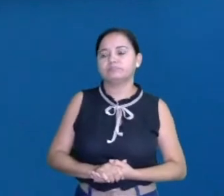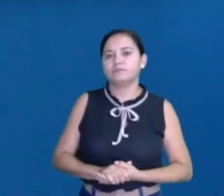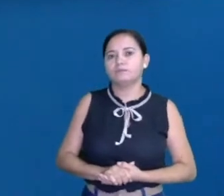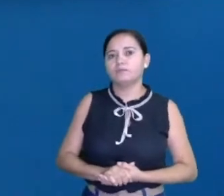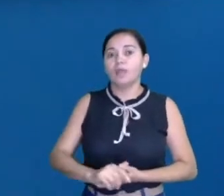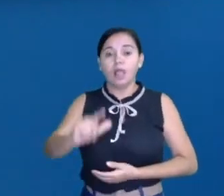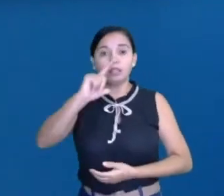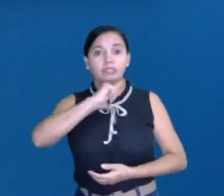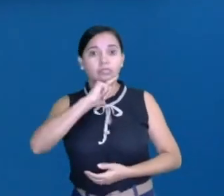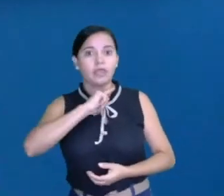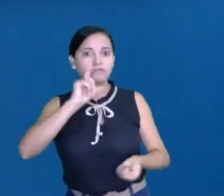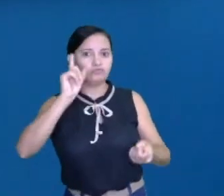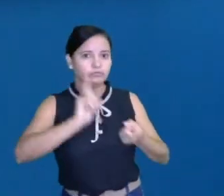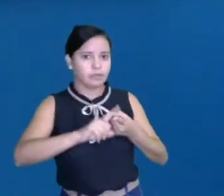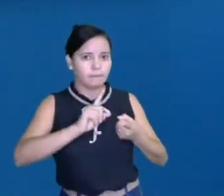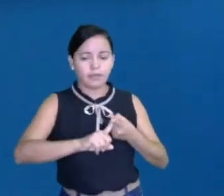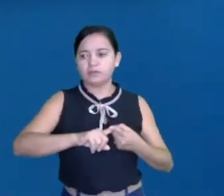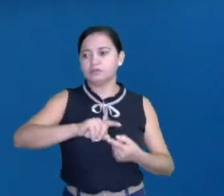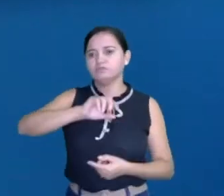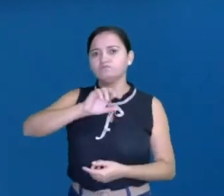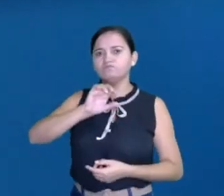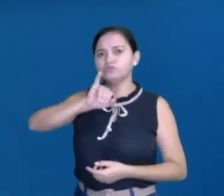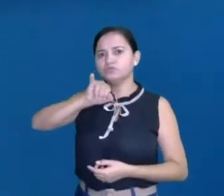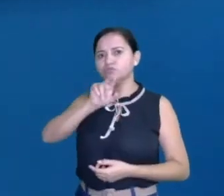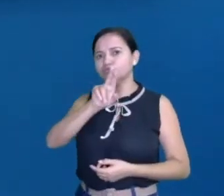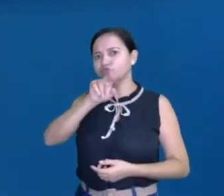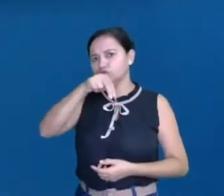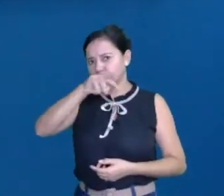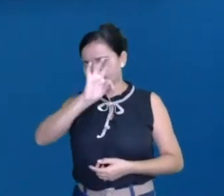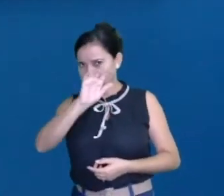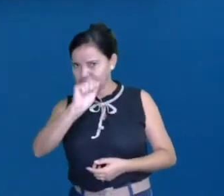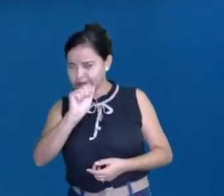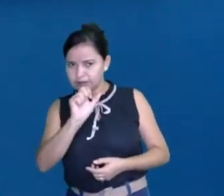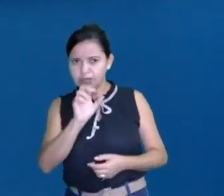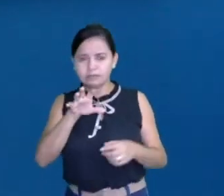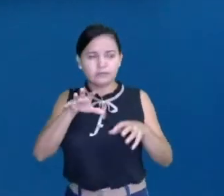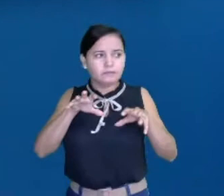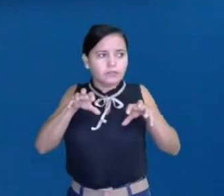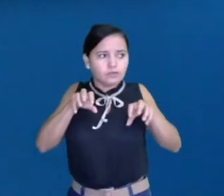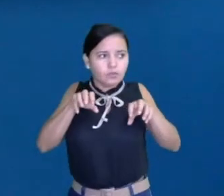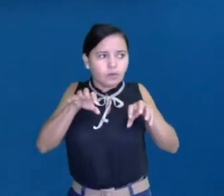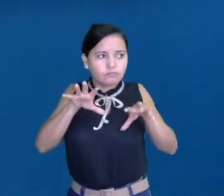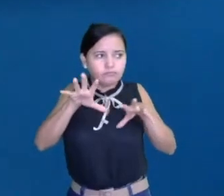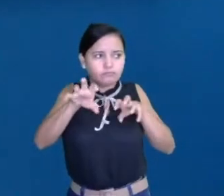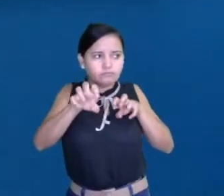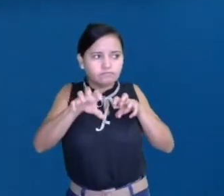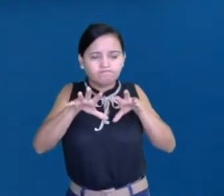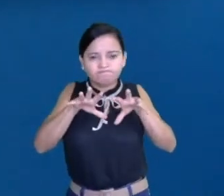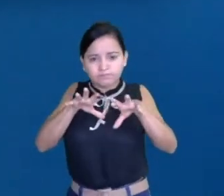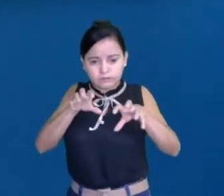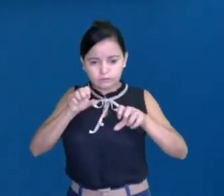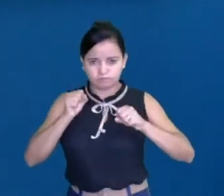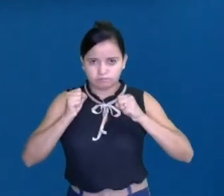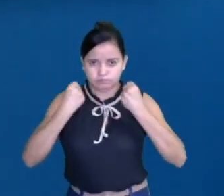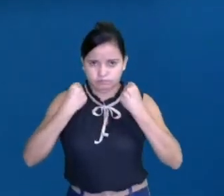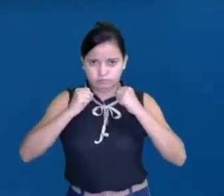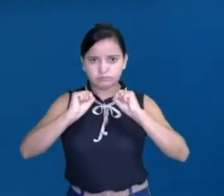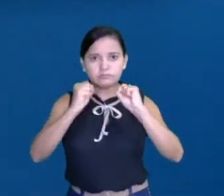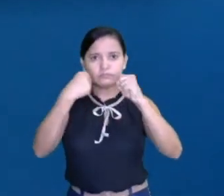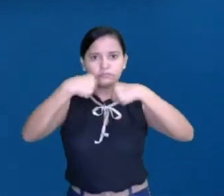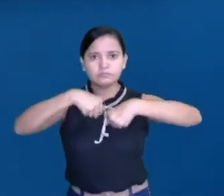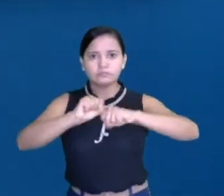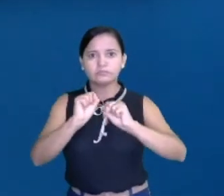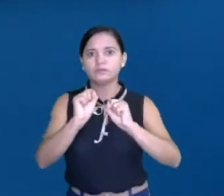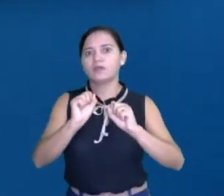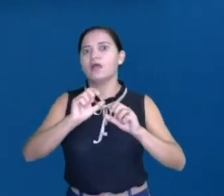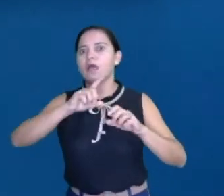Então, temos as juntas, as articulações, não é? O que são as juntas ou articulações? As